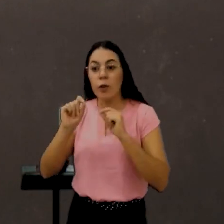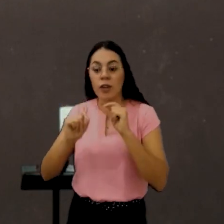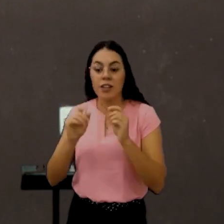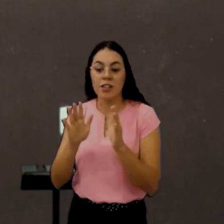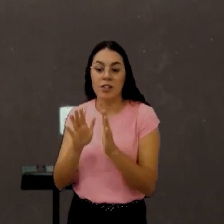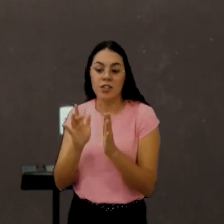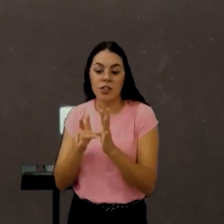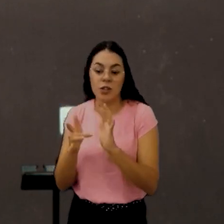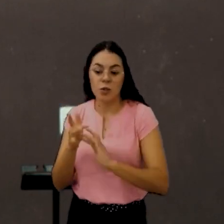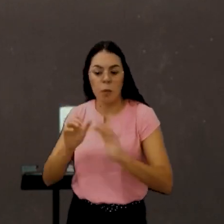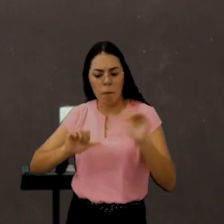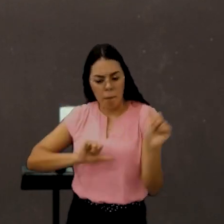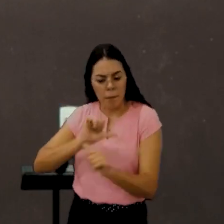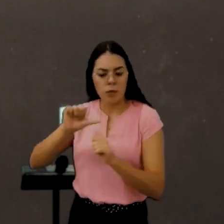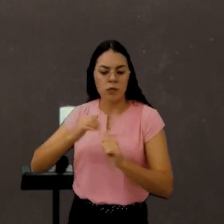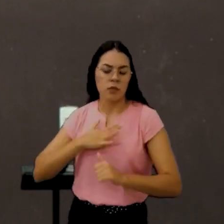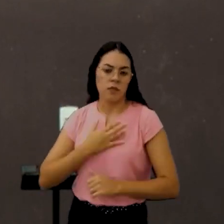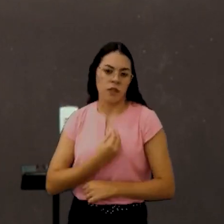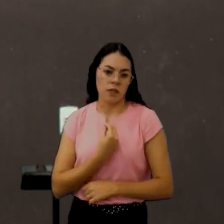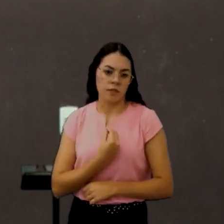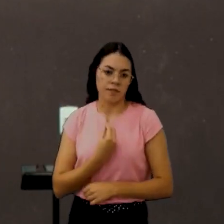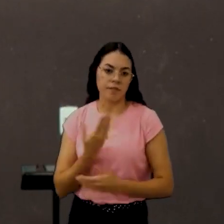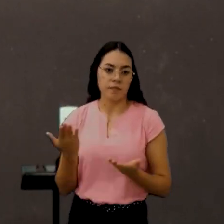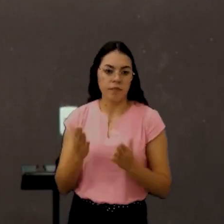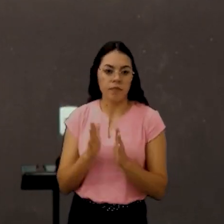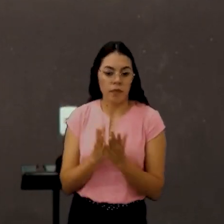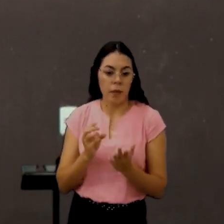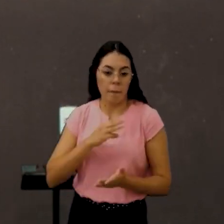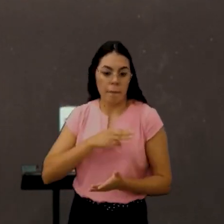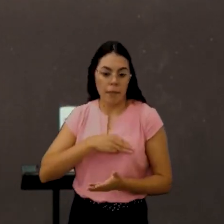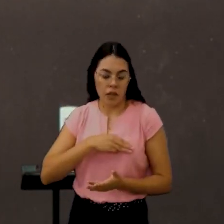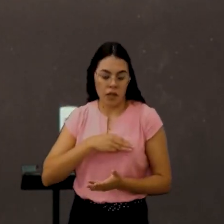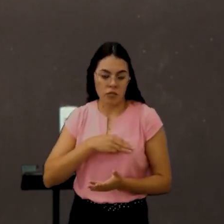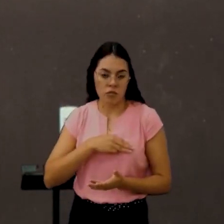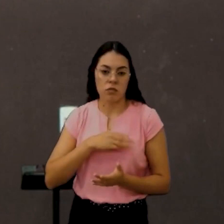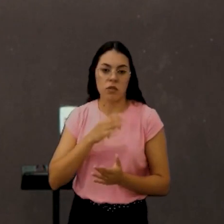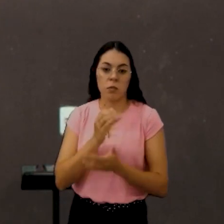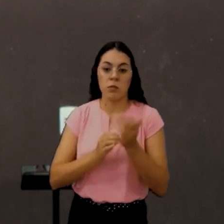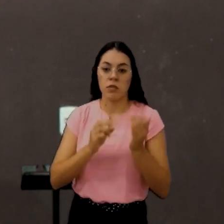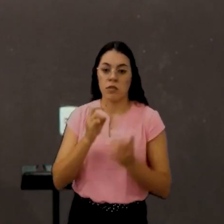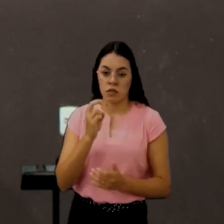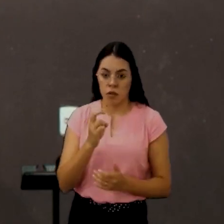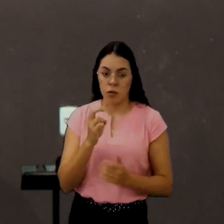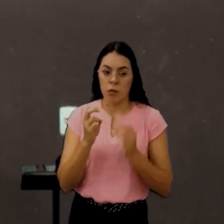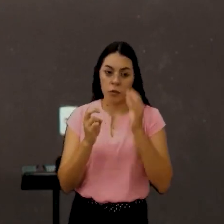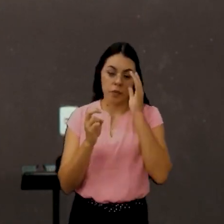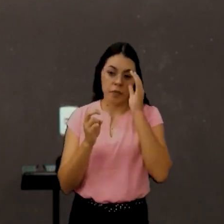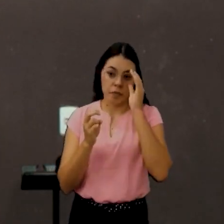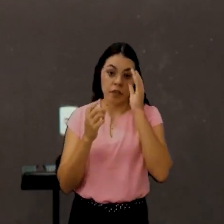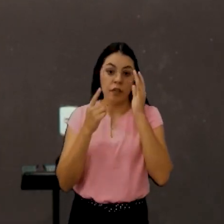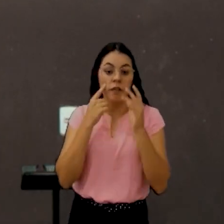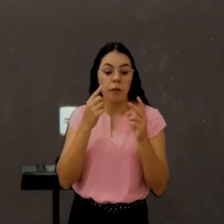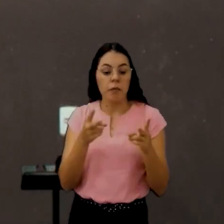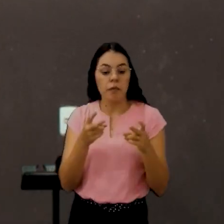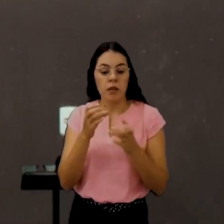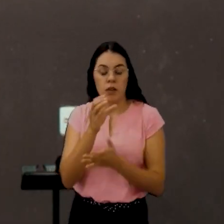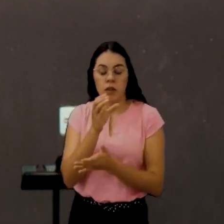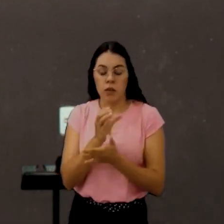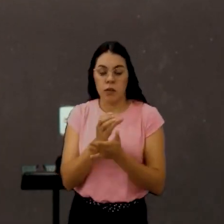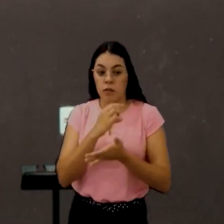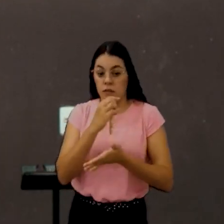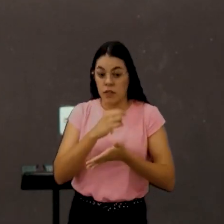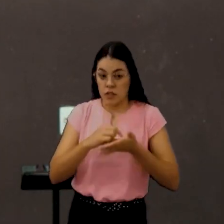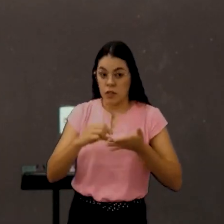em nós. Vamos abrir nossas Bíblias lá em Mateus capítulo 5, a gente vai ver hoje do verso 9 ao